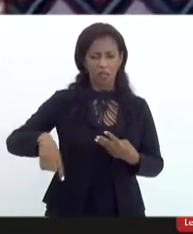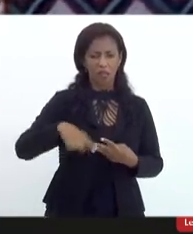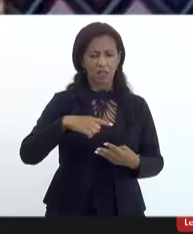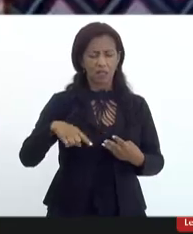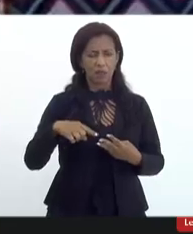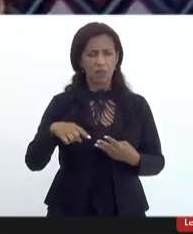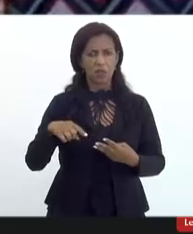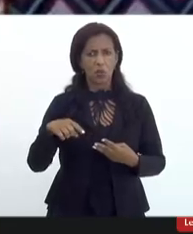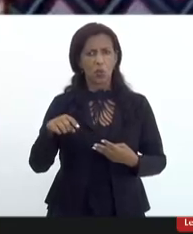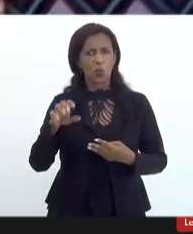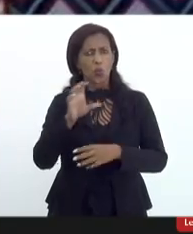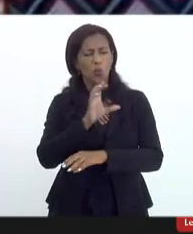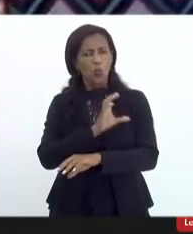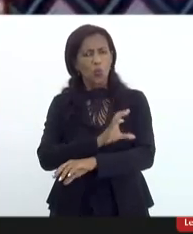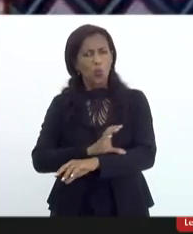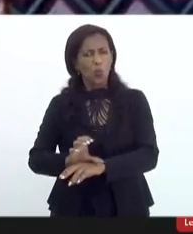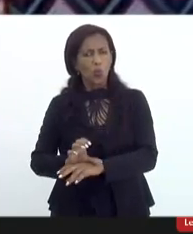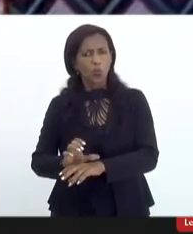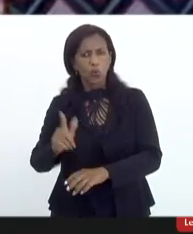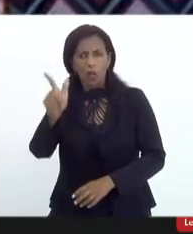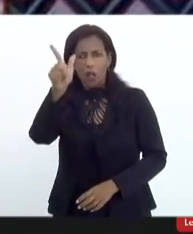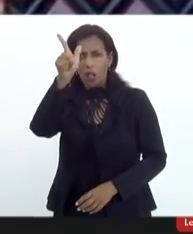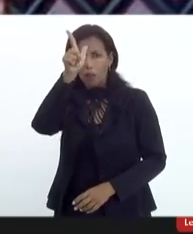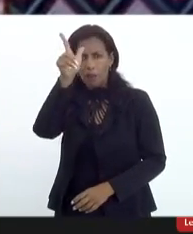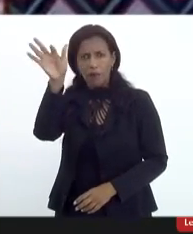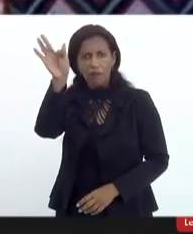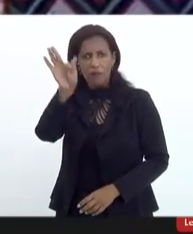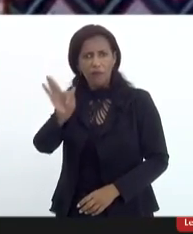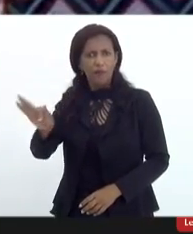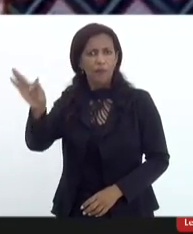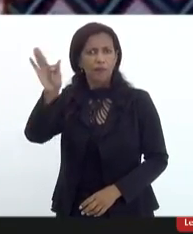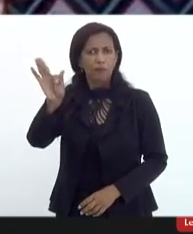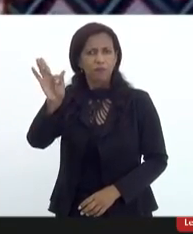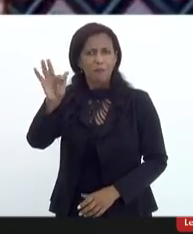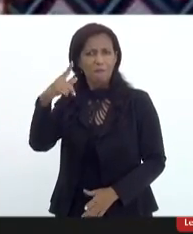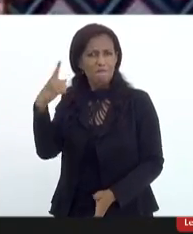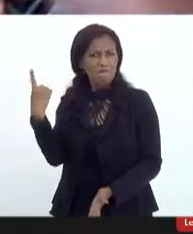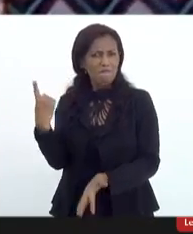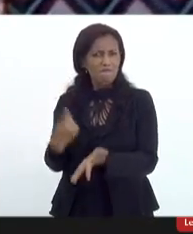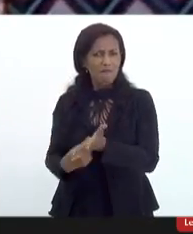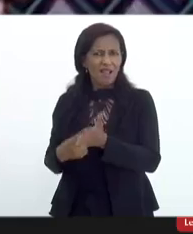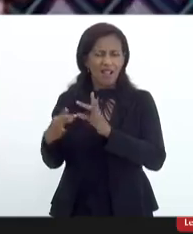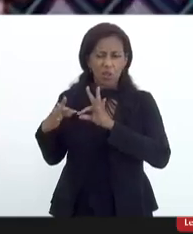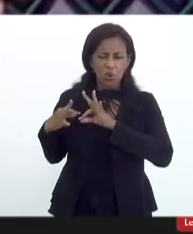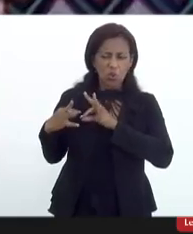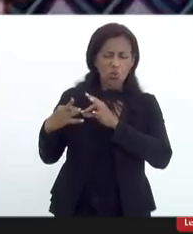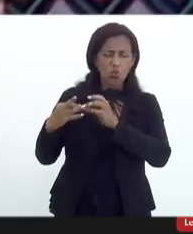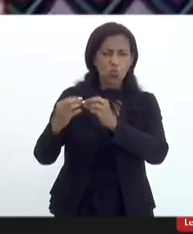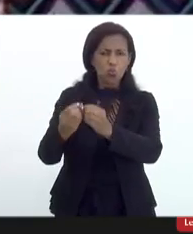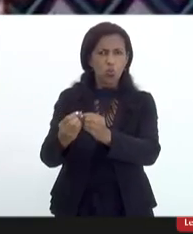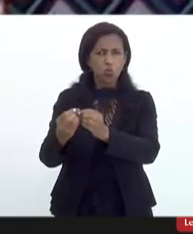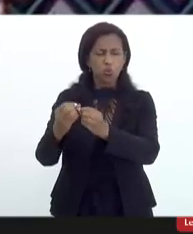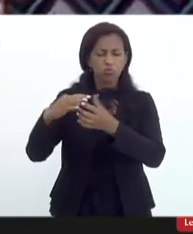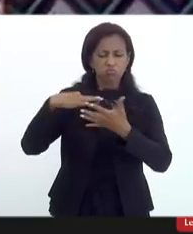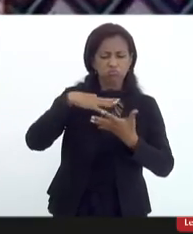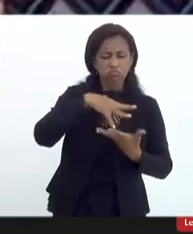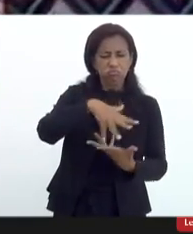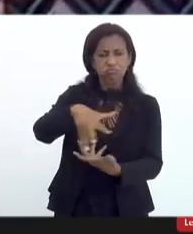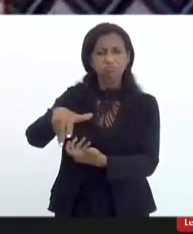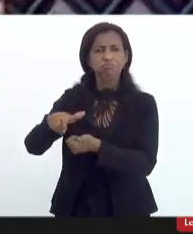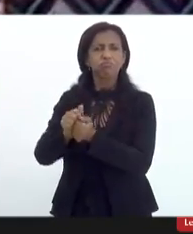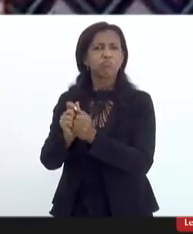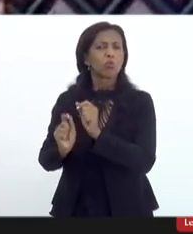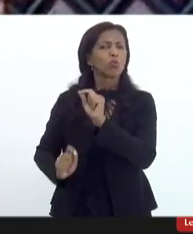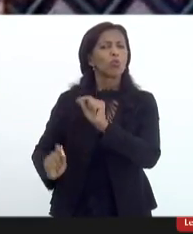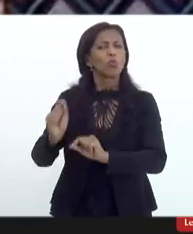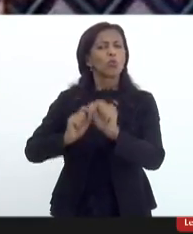francesa, inglesa e alemã marcam toda a construção do ideário no mundo, do que